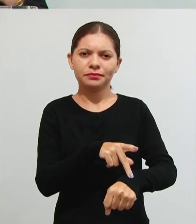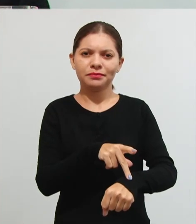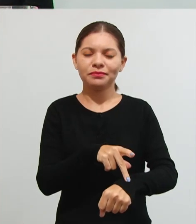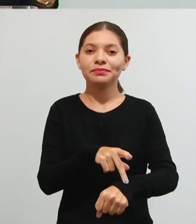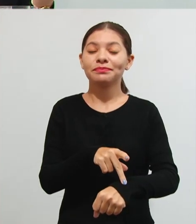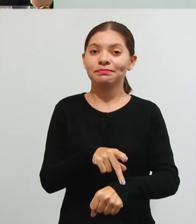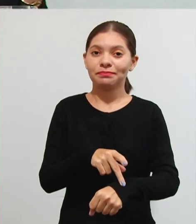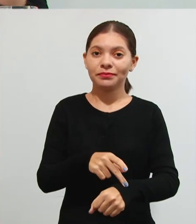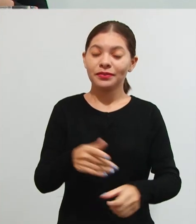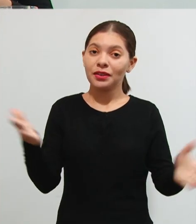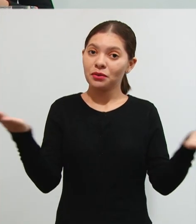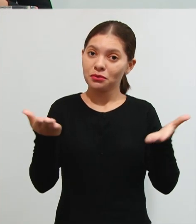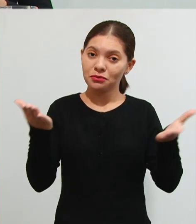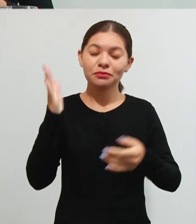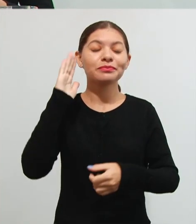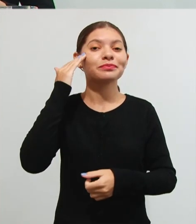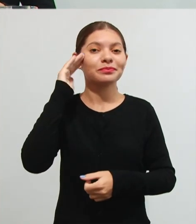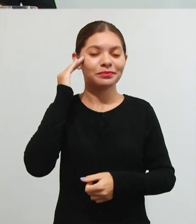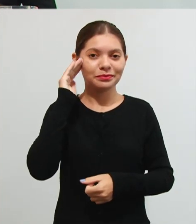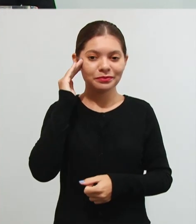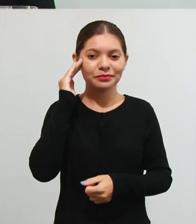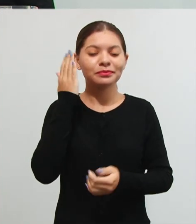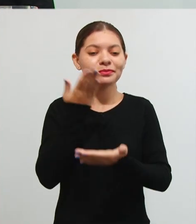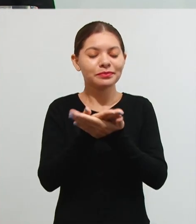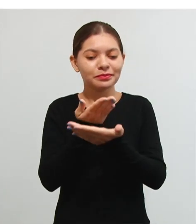pouquinho, vamos compreender um pouquinho sobre isso.